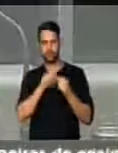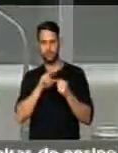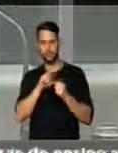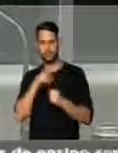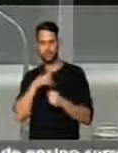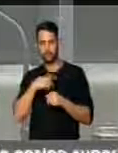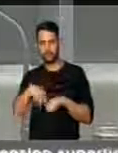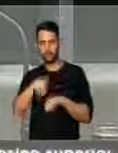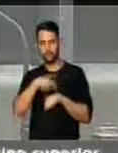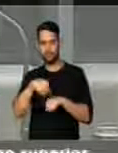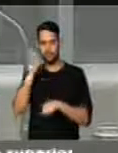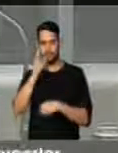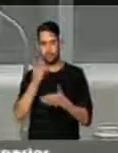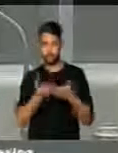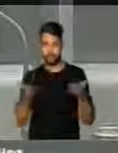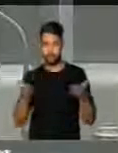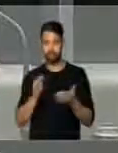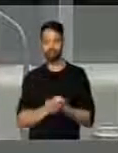da pátria.